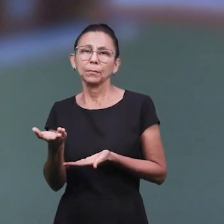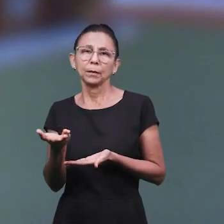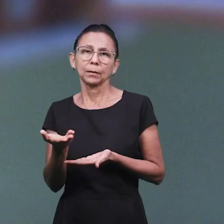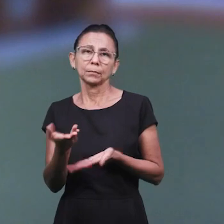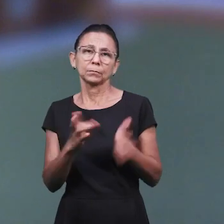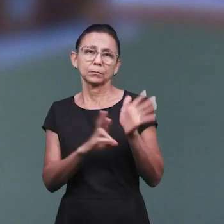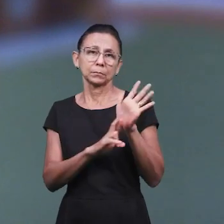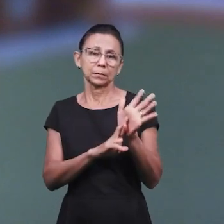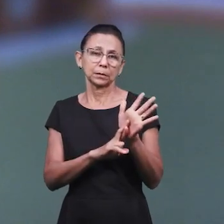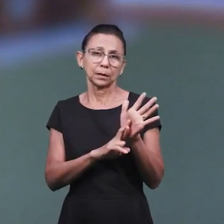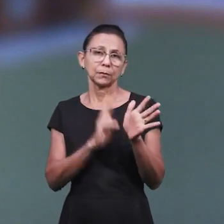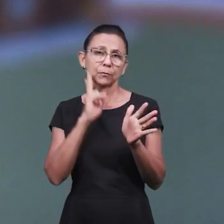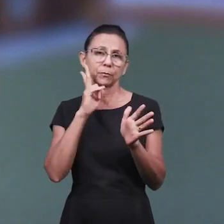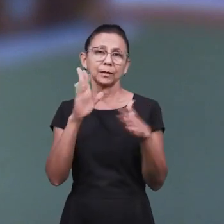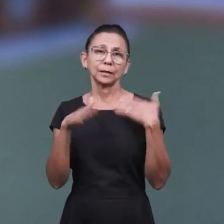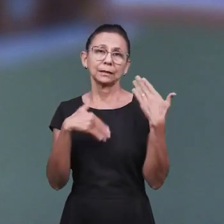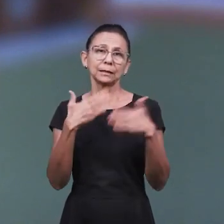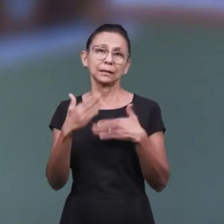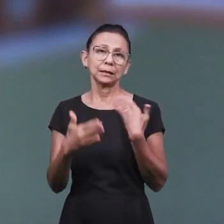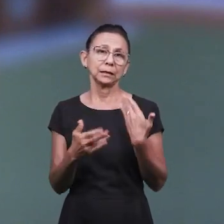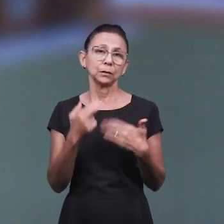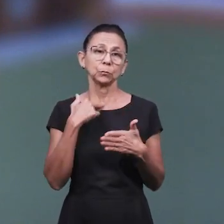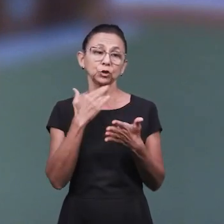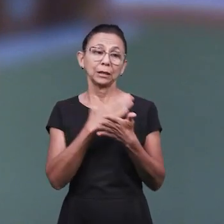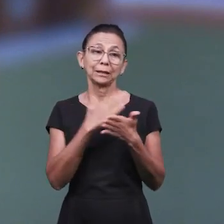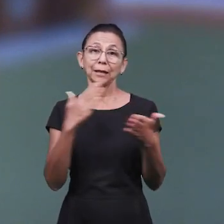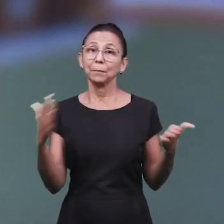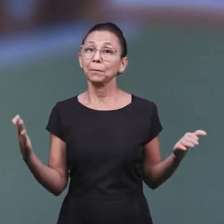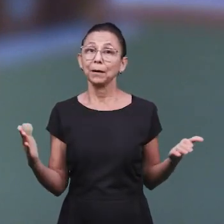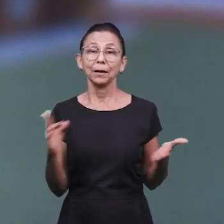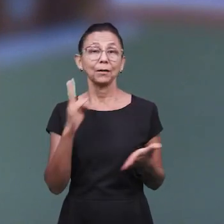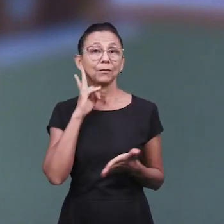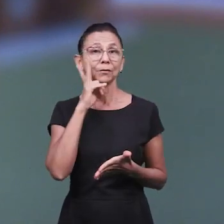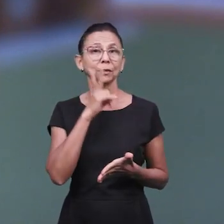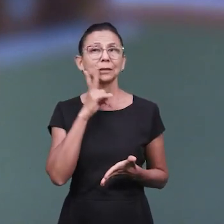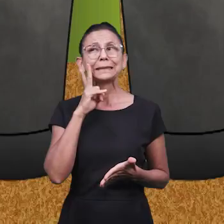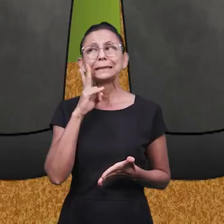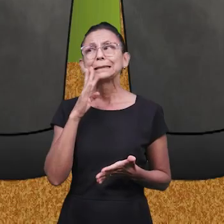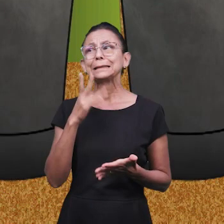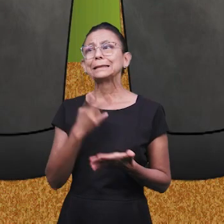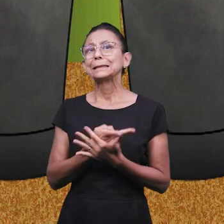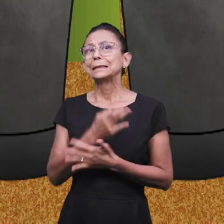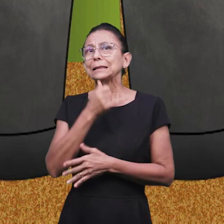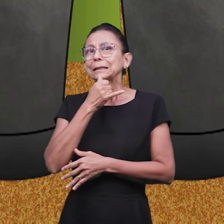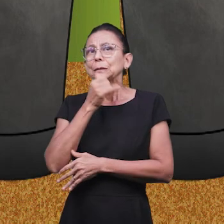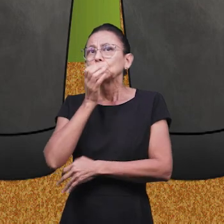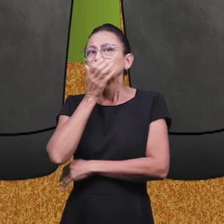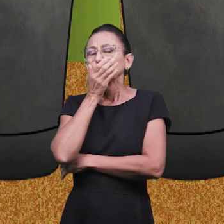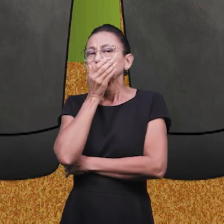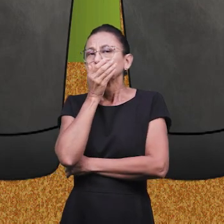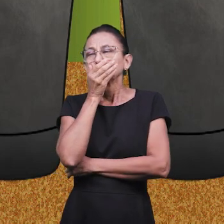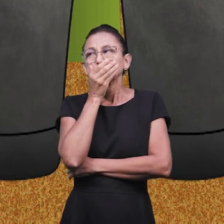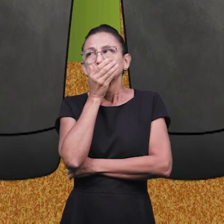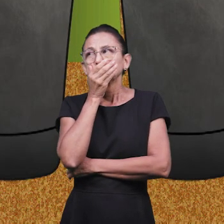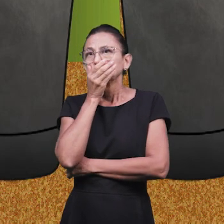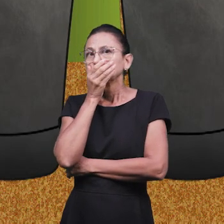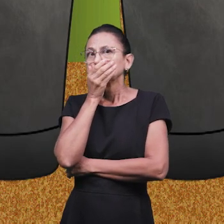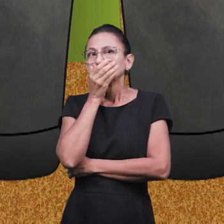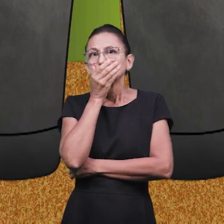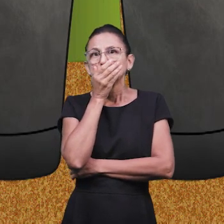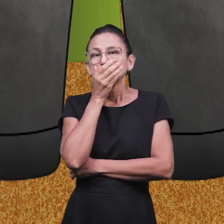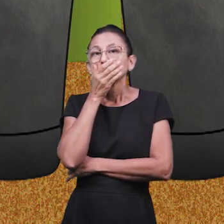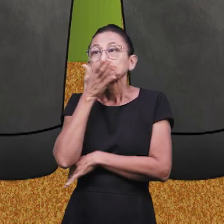acabar. Mas naquela festa, algo muito triste aconteceu. O vinho acabou.